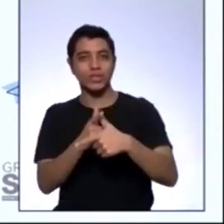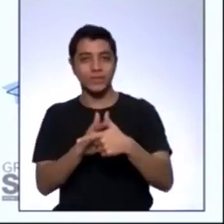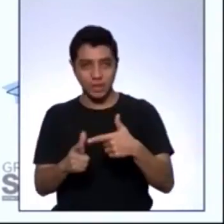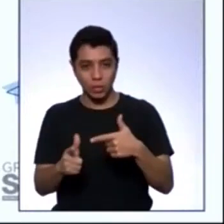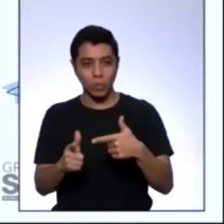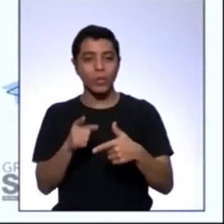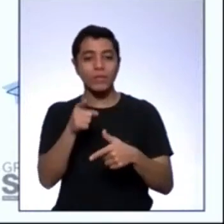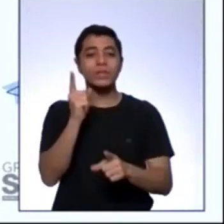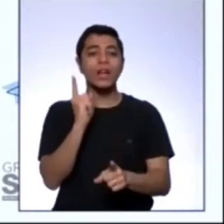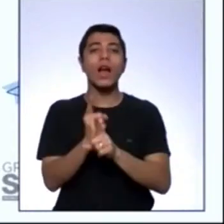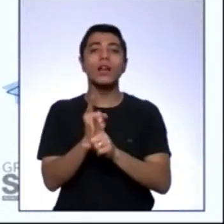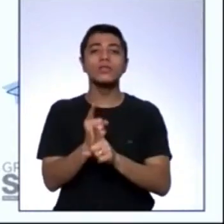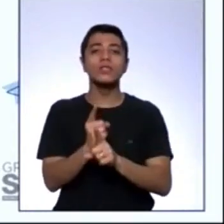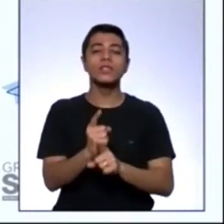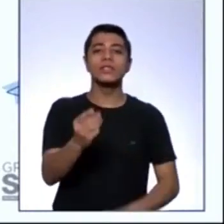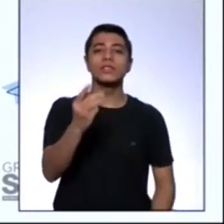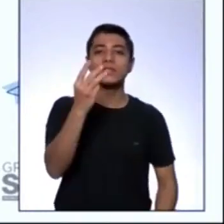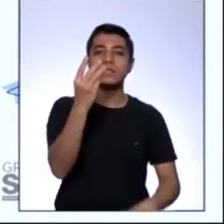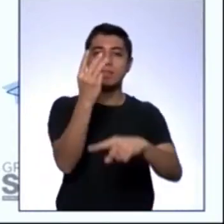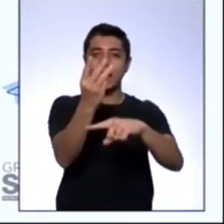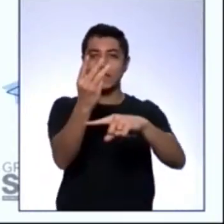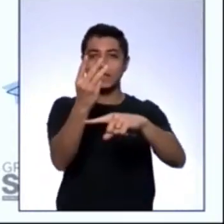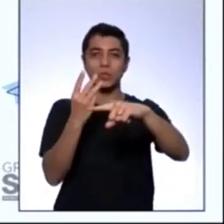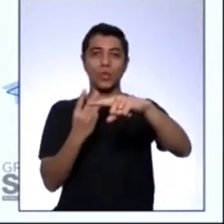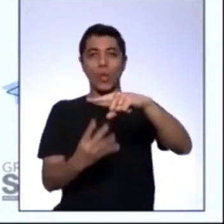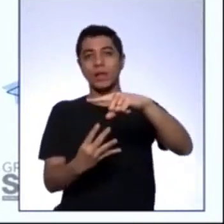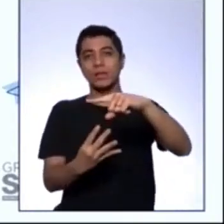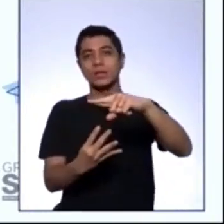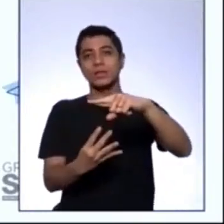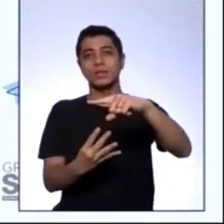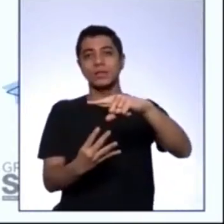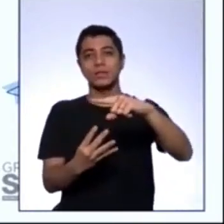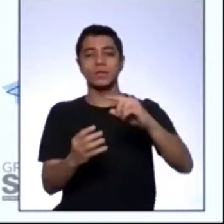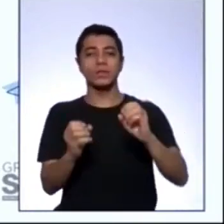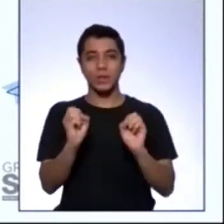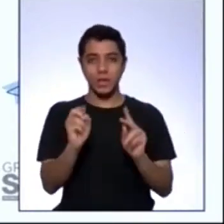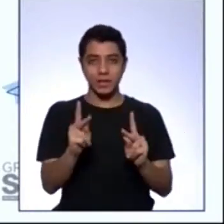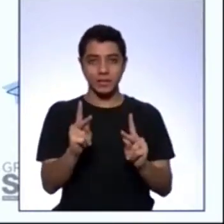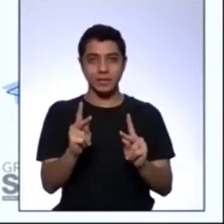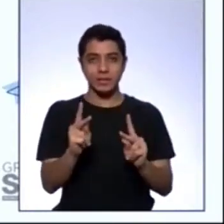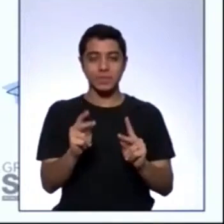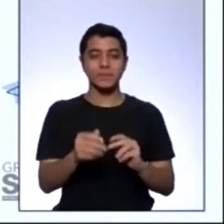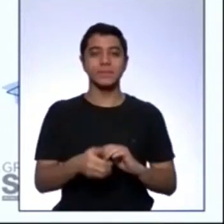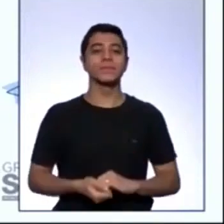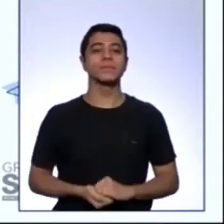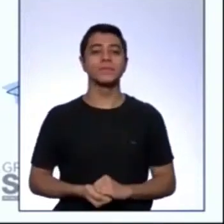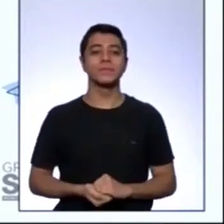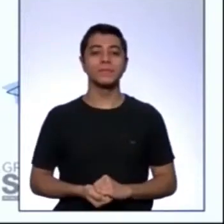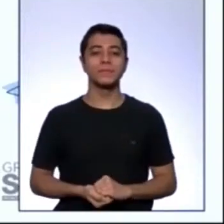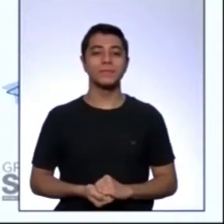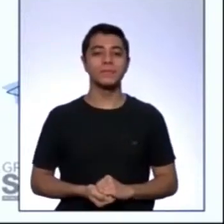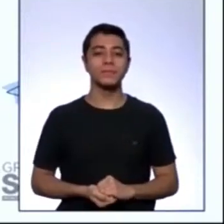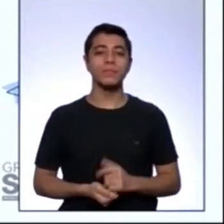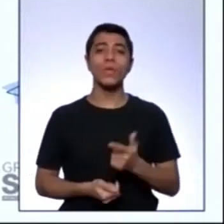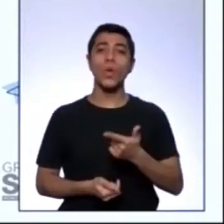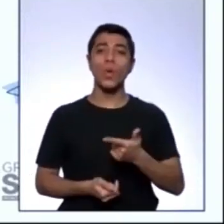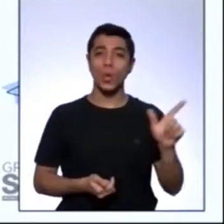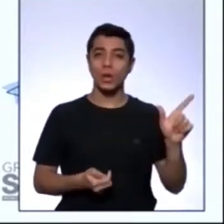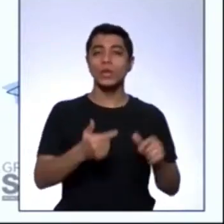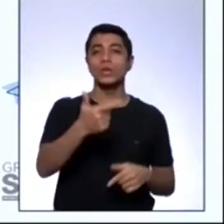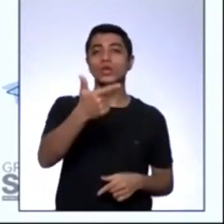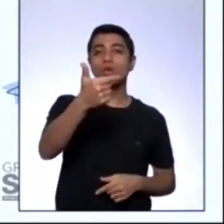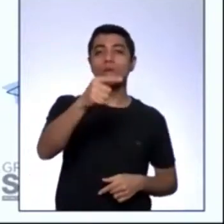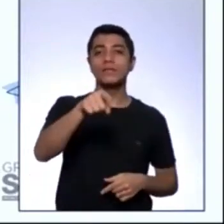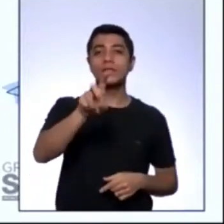nossa querida fração 3 quartos muito bem e agora essa aqui não é tão